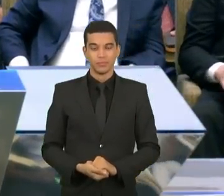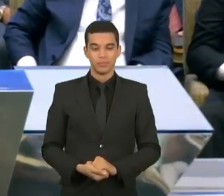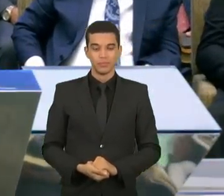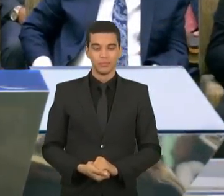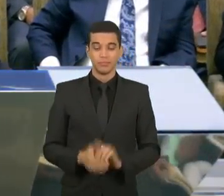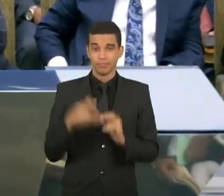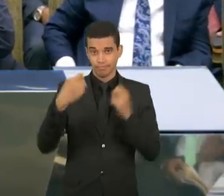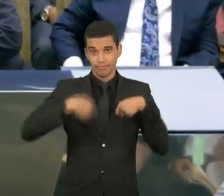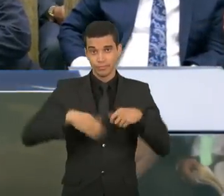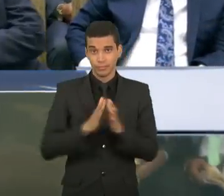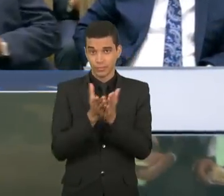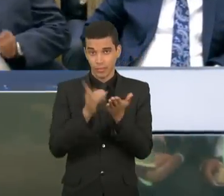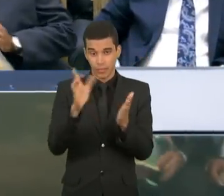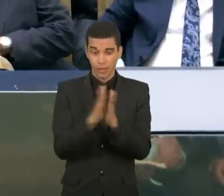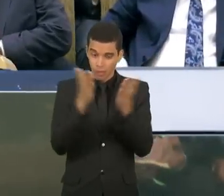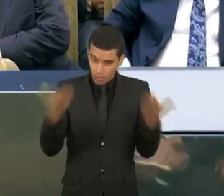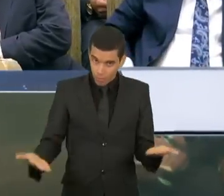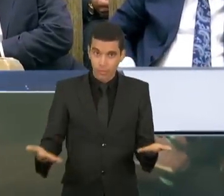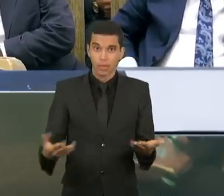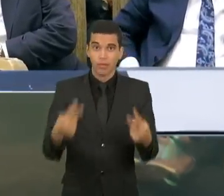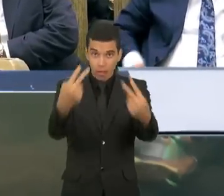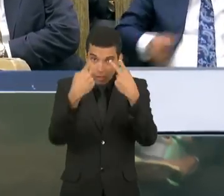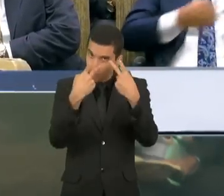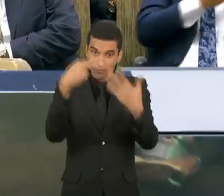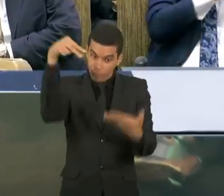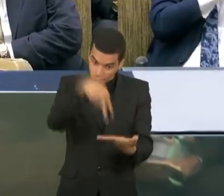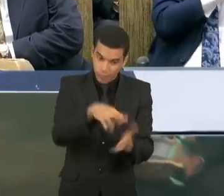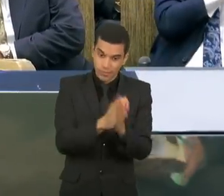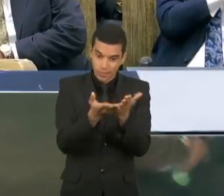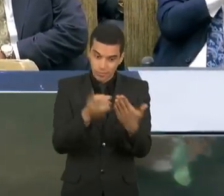19. Tem que abrir a Bíblia. Não olhe para mim, não. Olhe para a Bíblia.